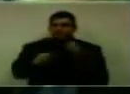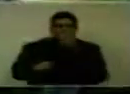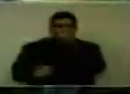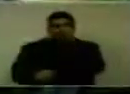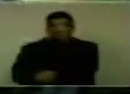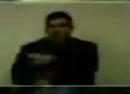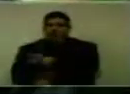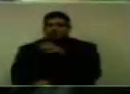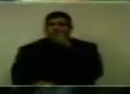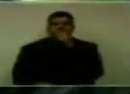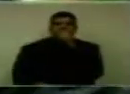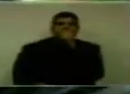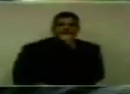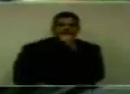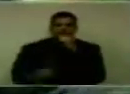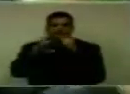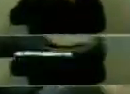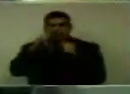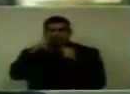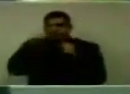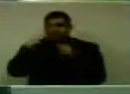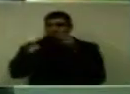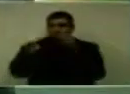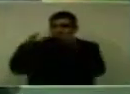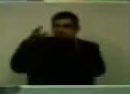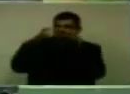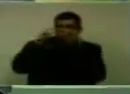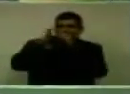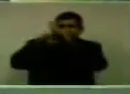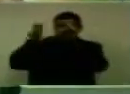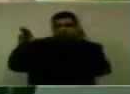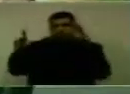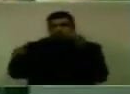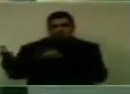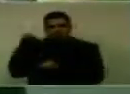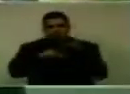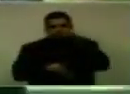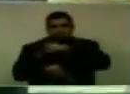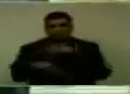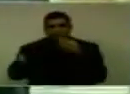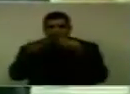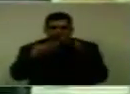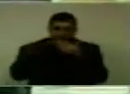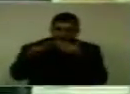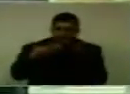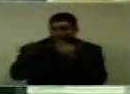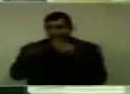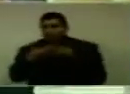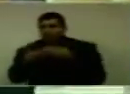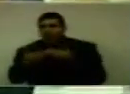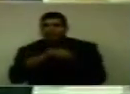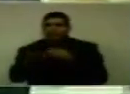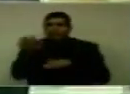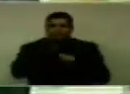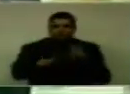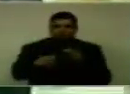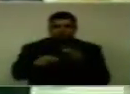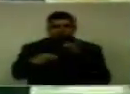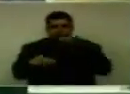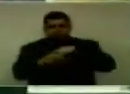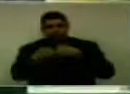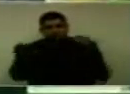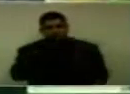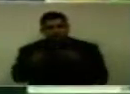a água está pegando fogo, né? E a gente percebe diferentes focos dessa discussão, e com a proximidade da